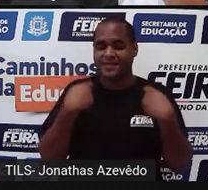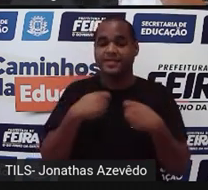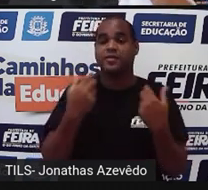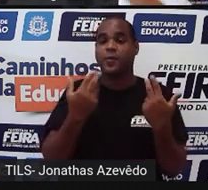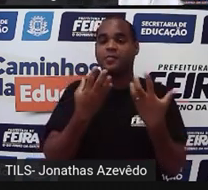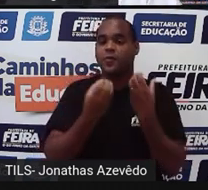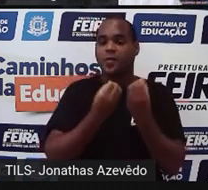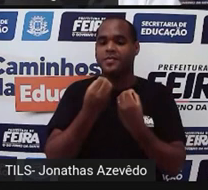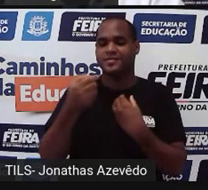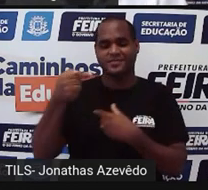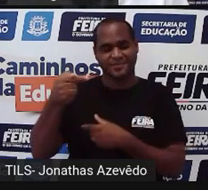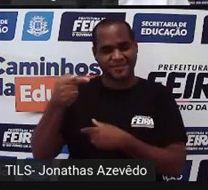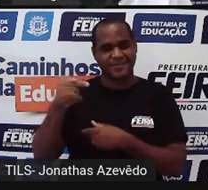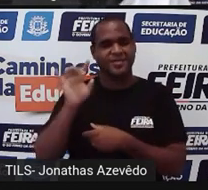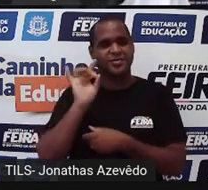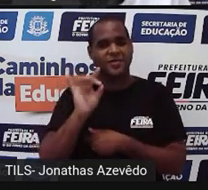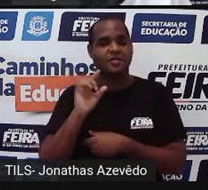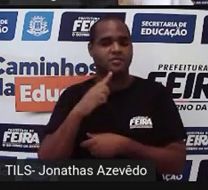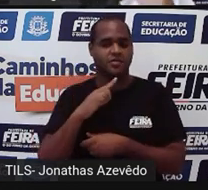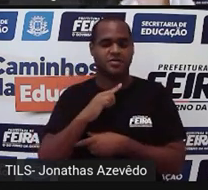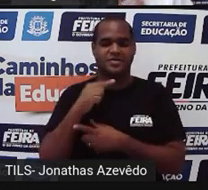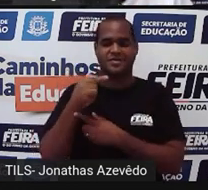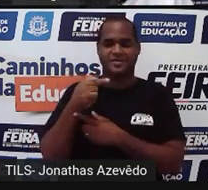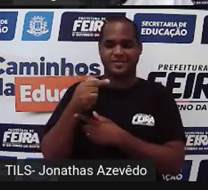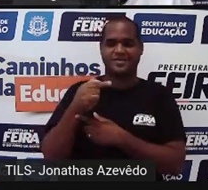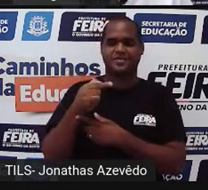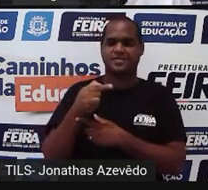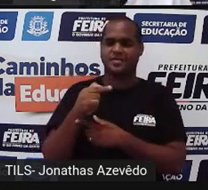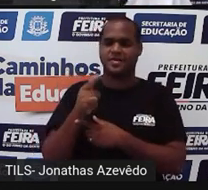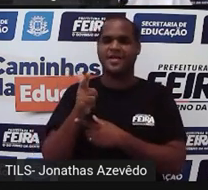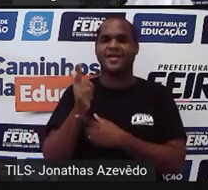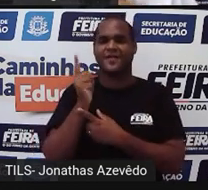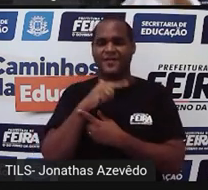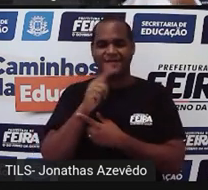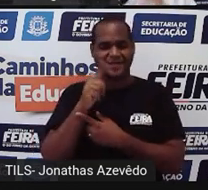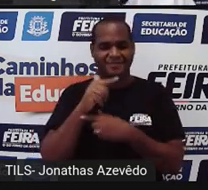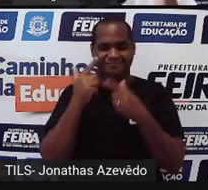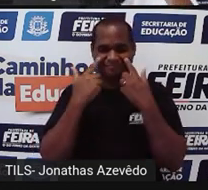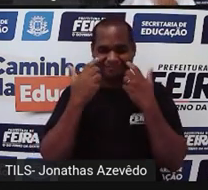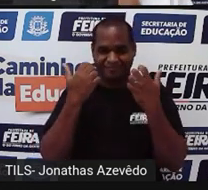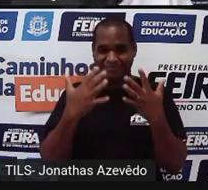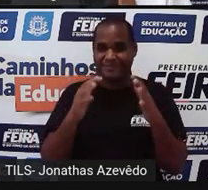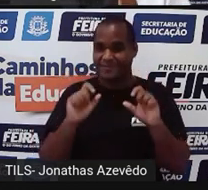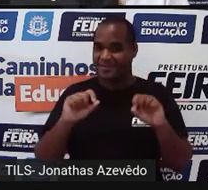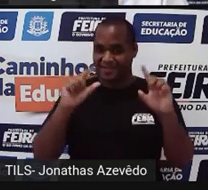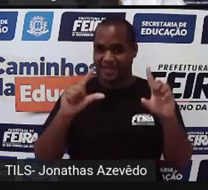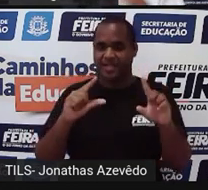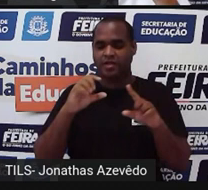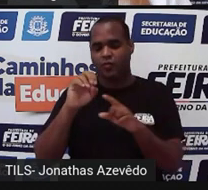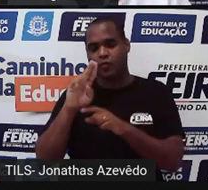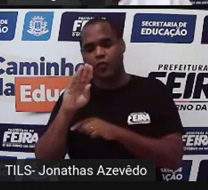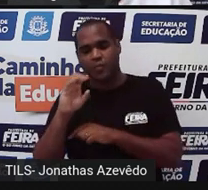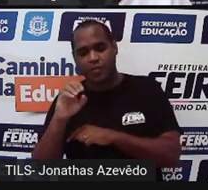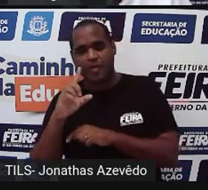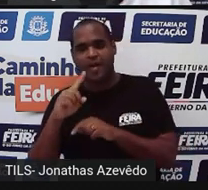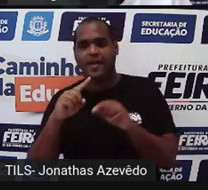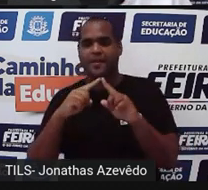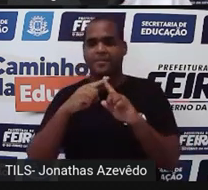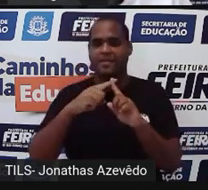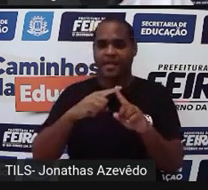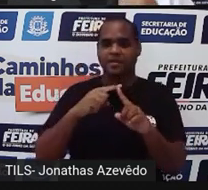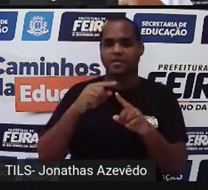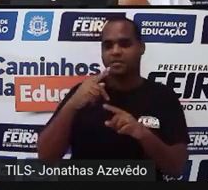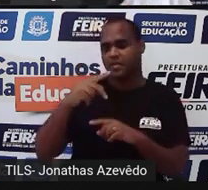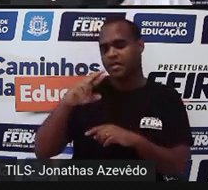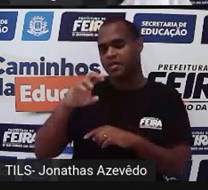7, porque só vai ter 7 figuras. Por isso que eu estou escrevendo ali na tela. Cubos mais pirâmides igual a 7.